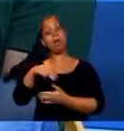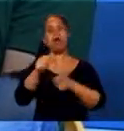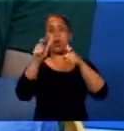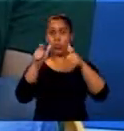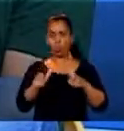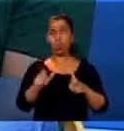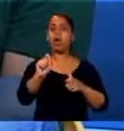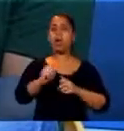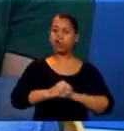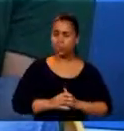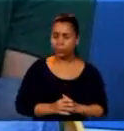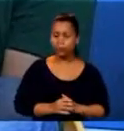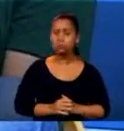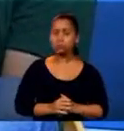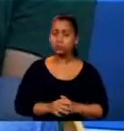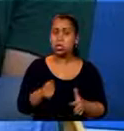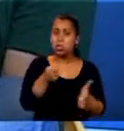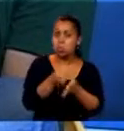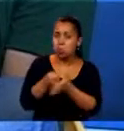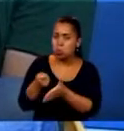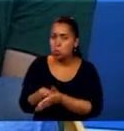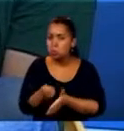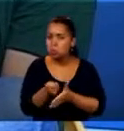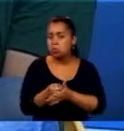entidade que luta